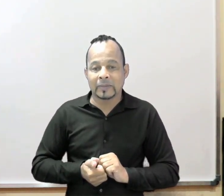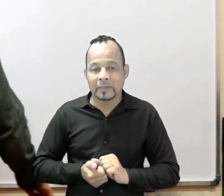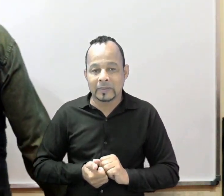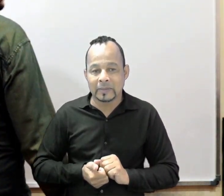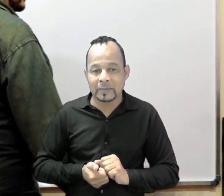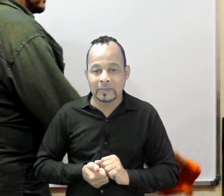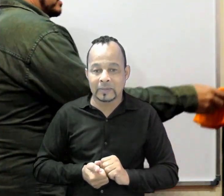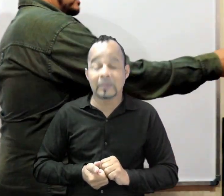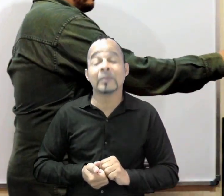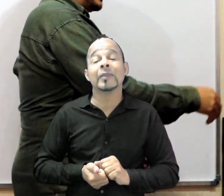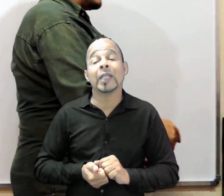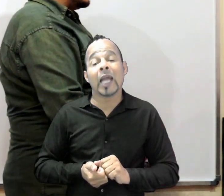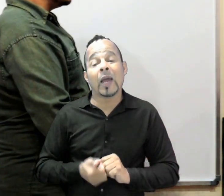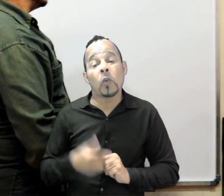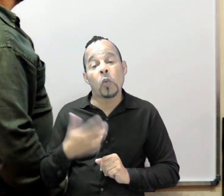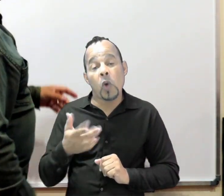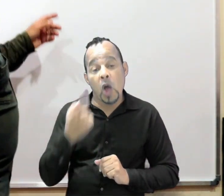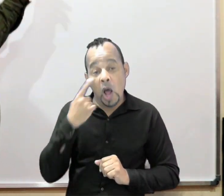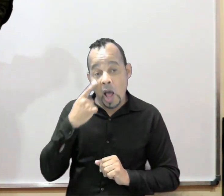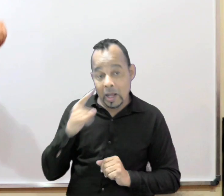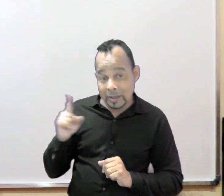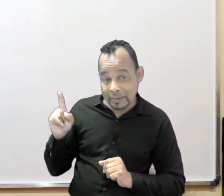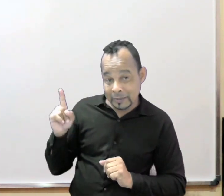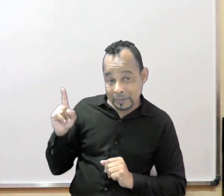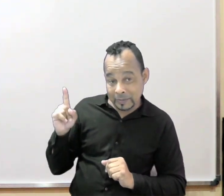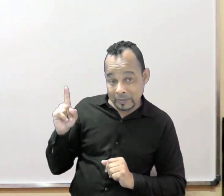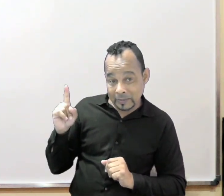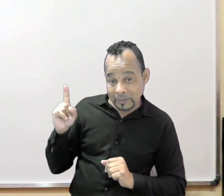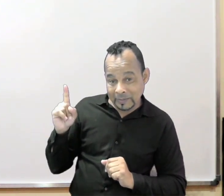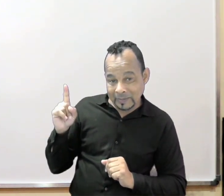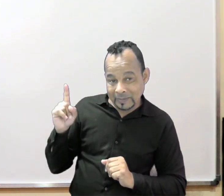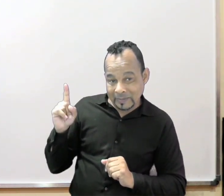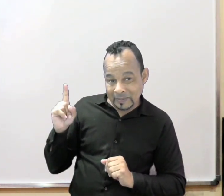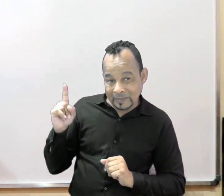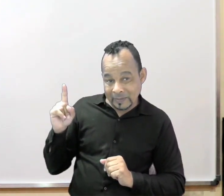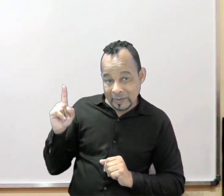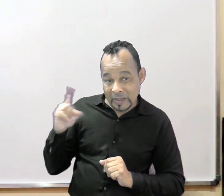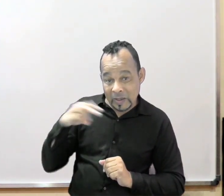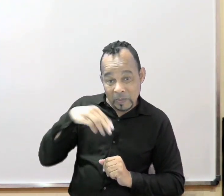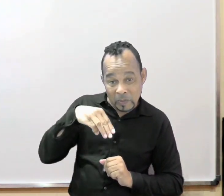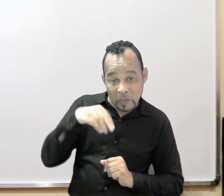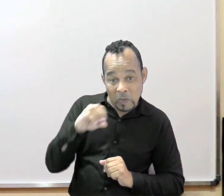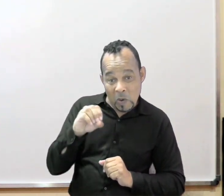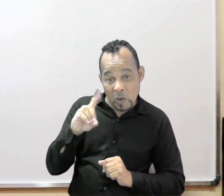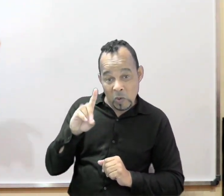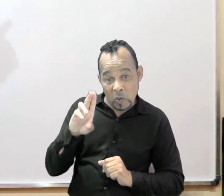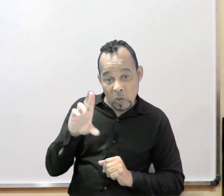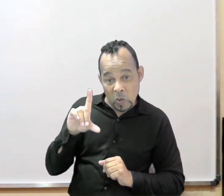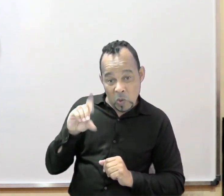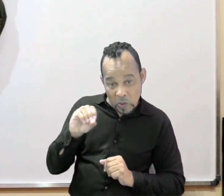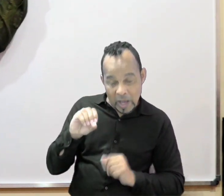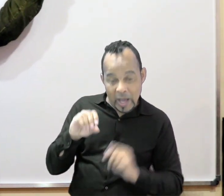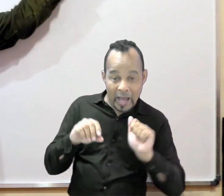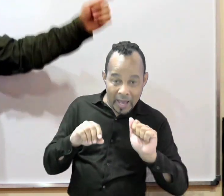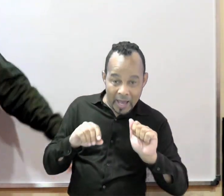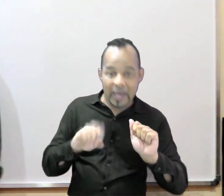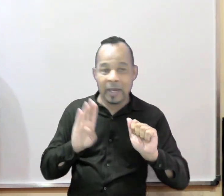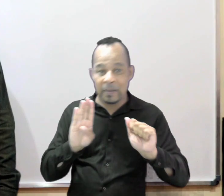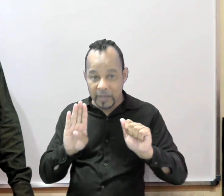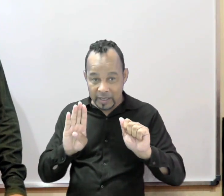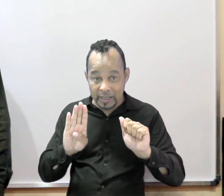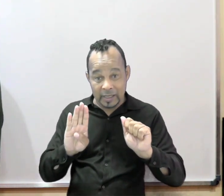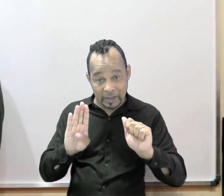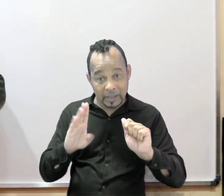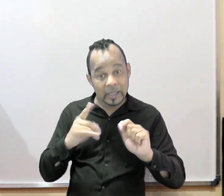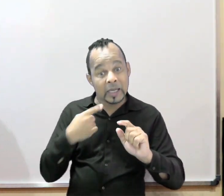Então vamos lá. Para começar, eu vou encontrar o módulo de A e o módulo de B. Eu fiz isso de propósito porque eu vou